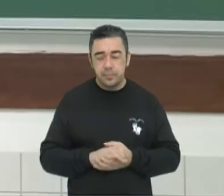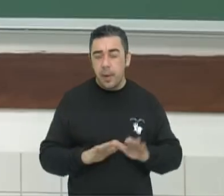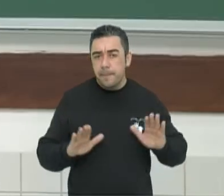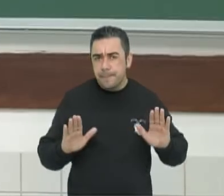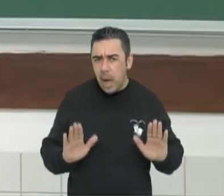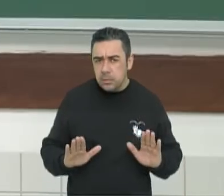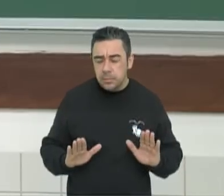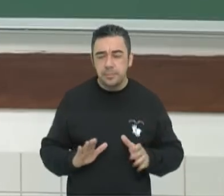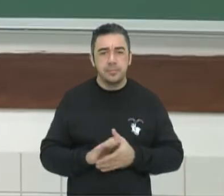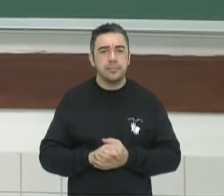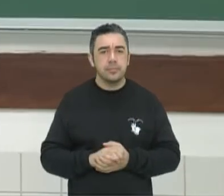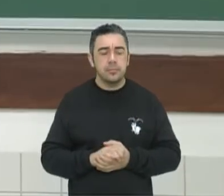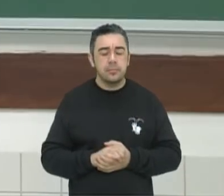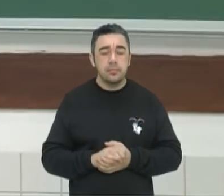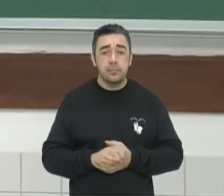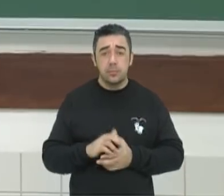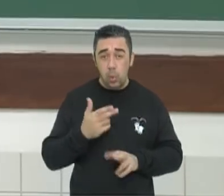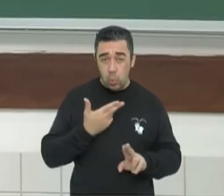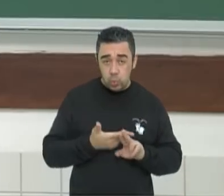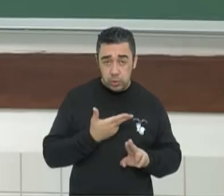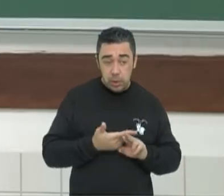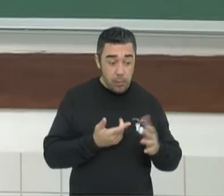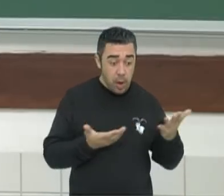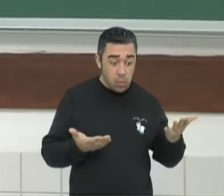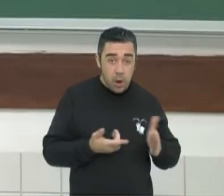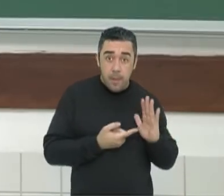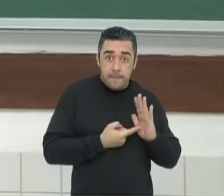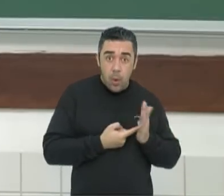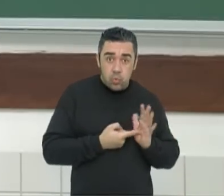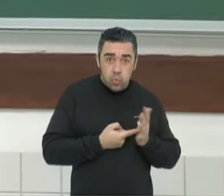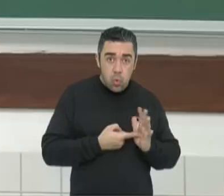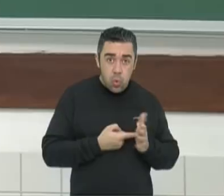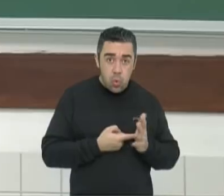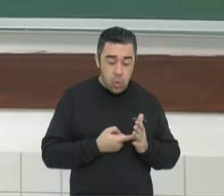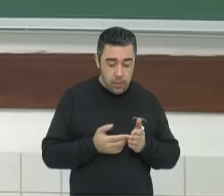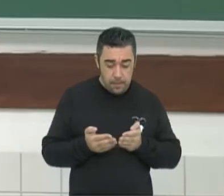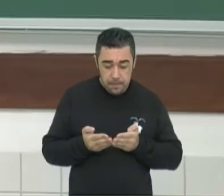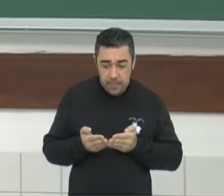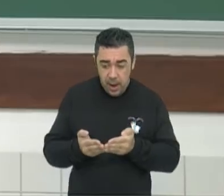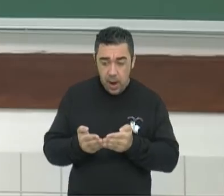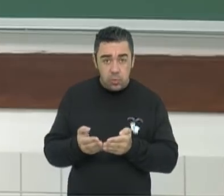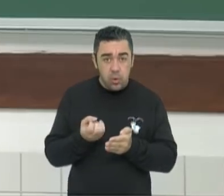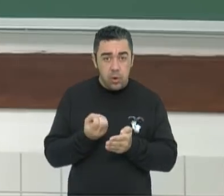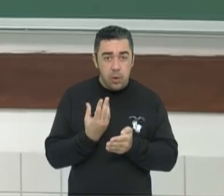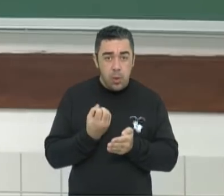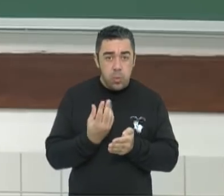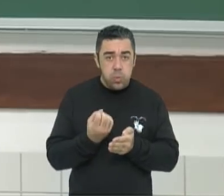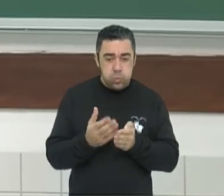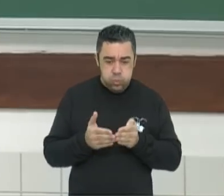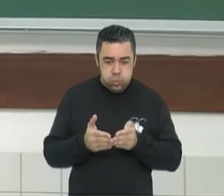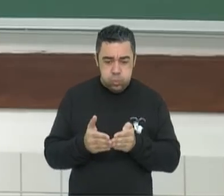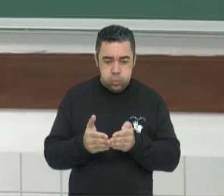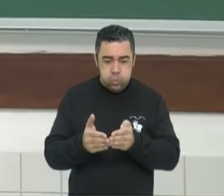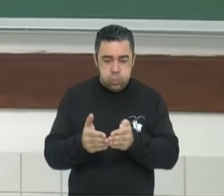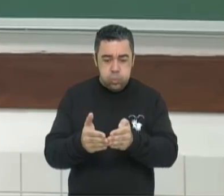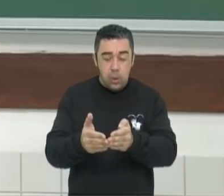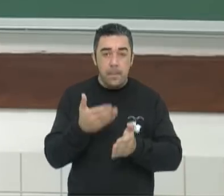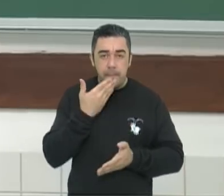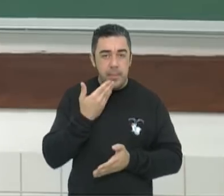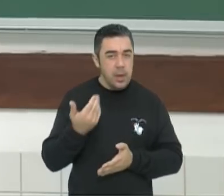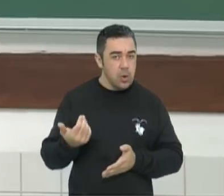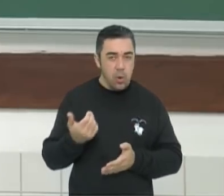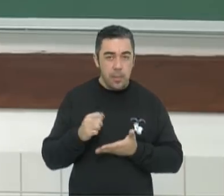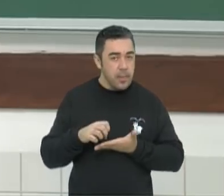Agora, utilizando as máquinas, utilizando essas inovações tecnológicas, esse transporte, seja